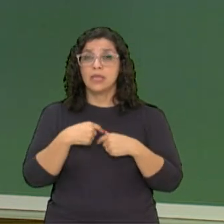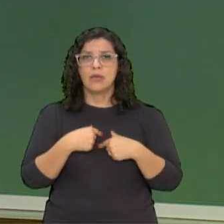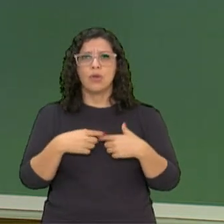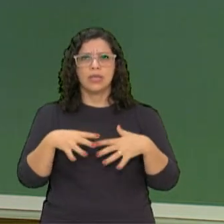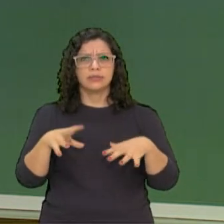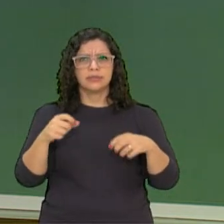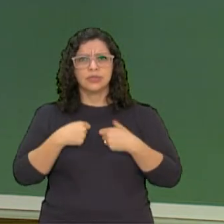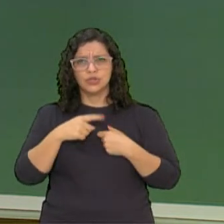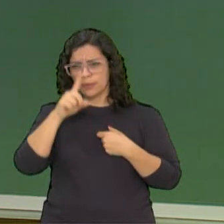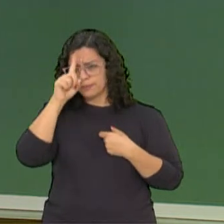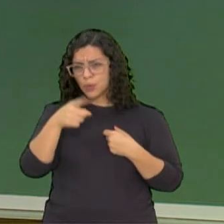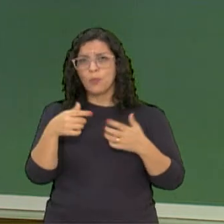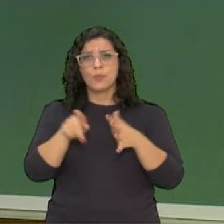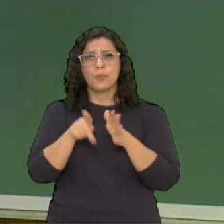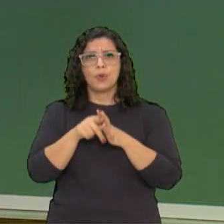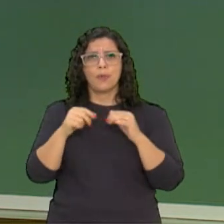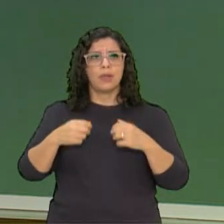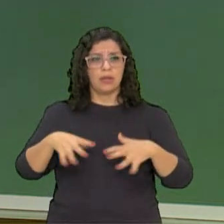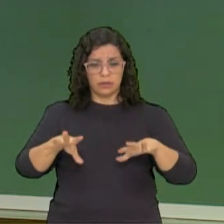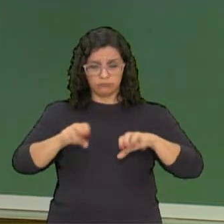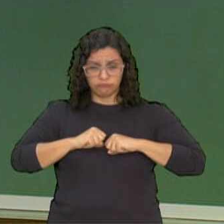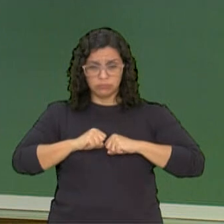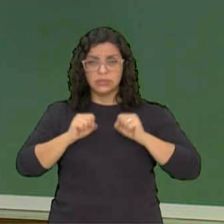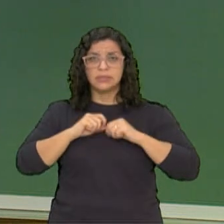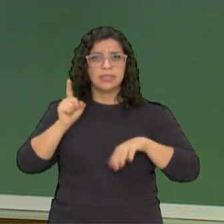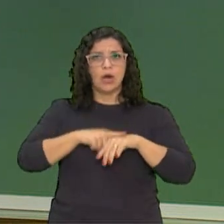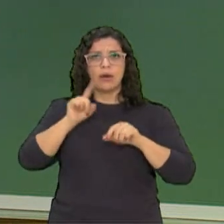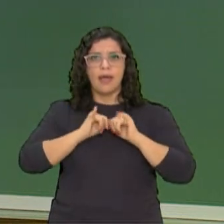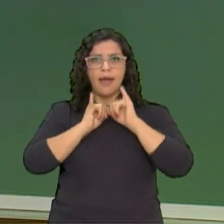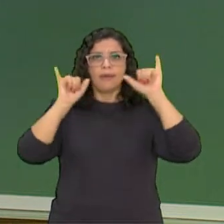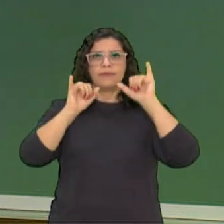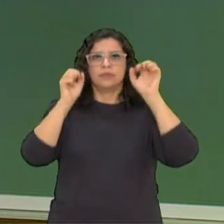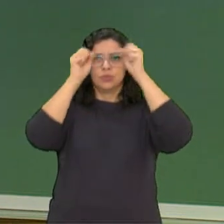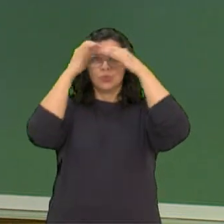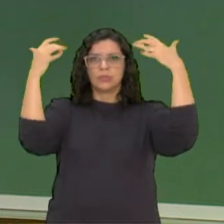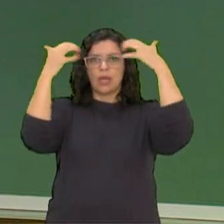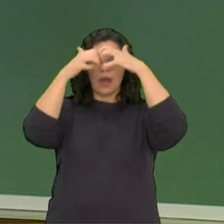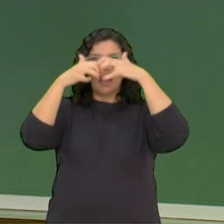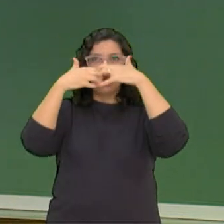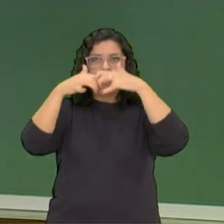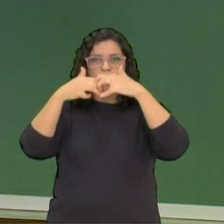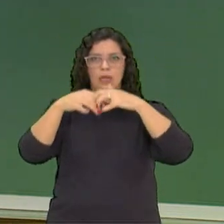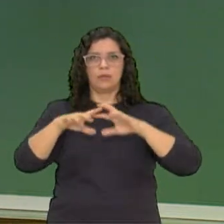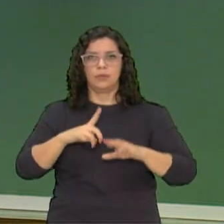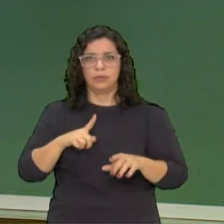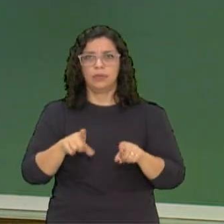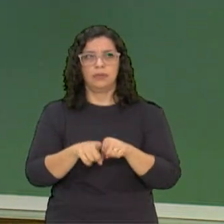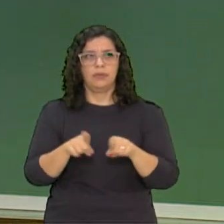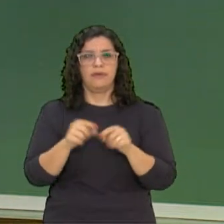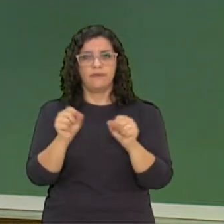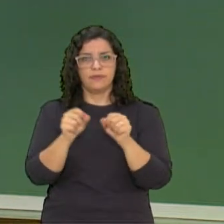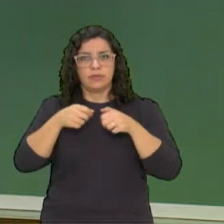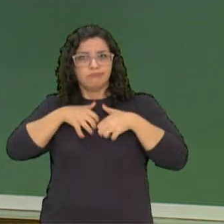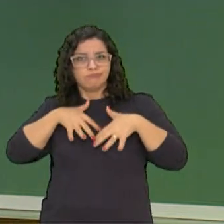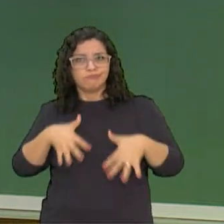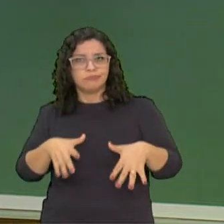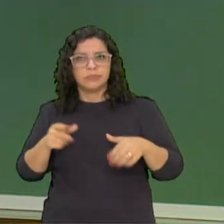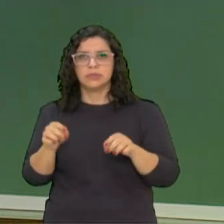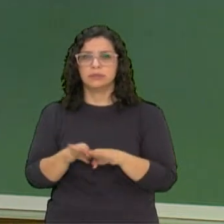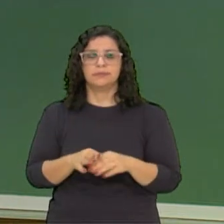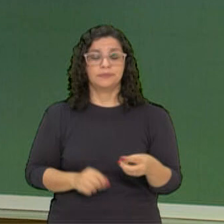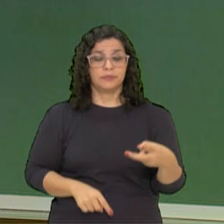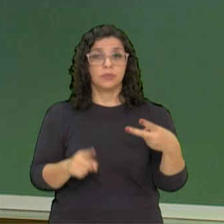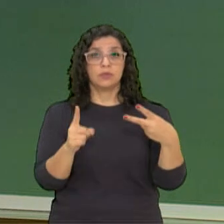enviam ao sistema nervoso central. Então, eles recebem o estímulo e vão enviar para o sistema nervoso central, que depois vai fazer a interpretação disso